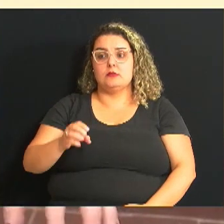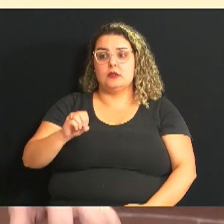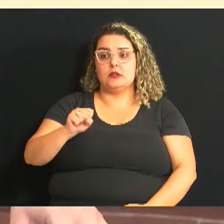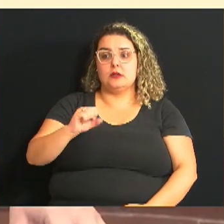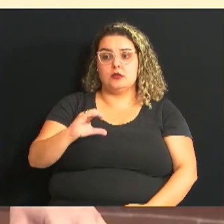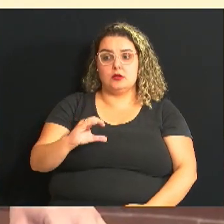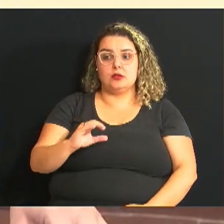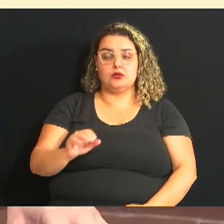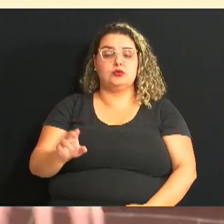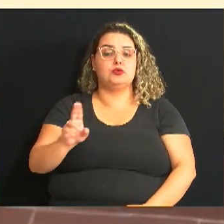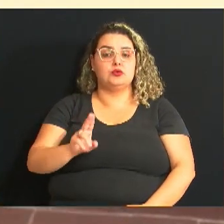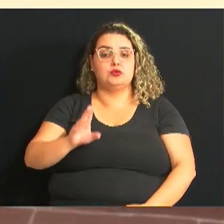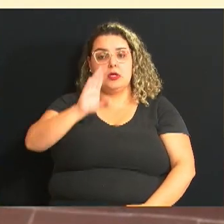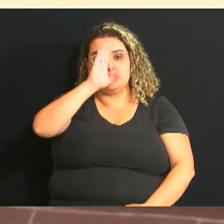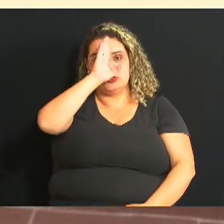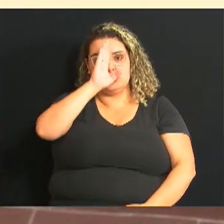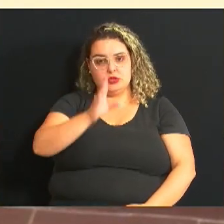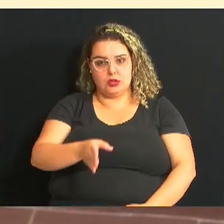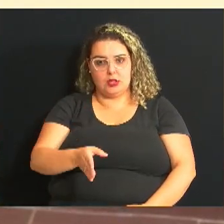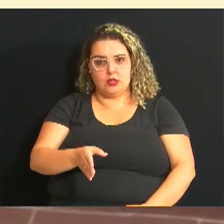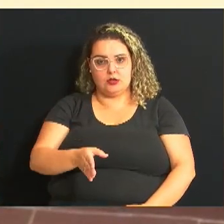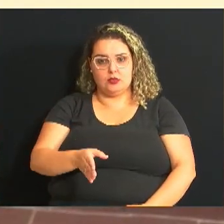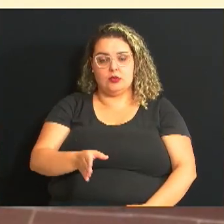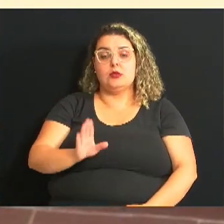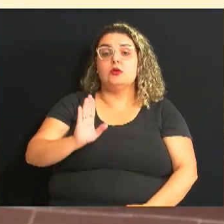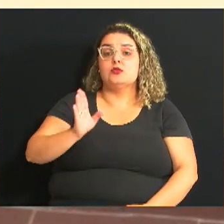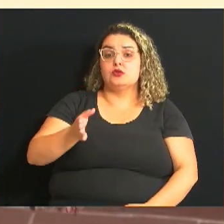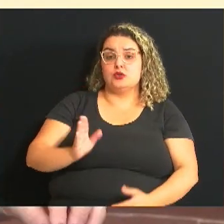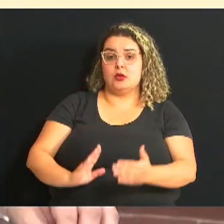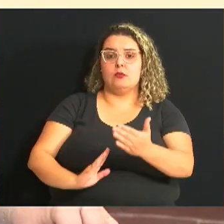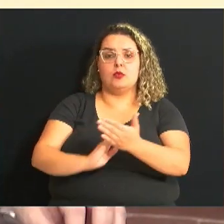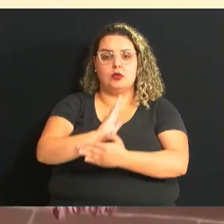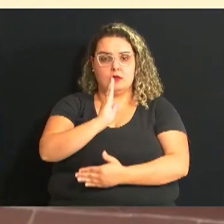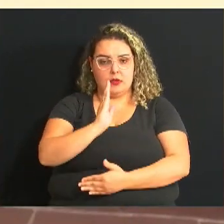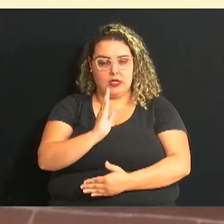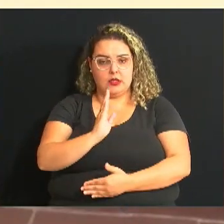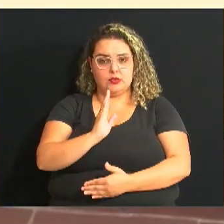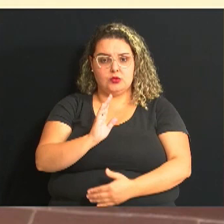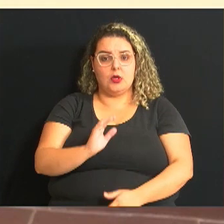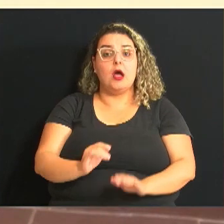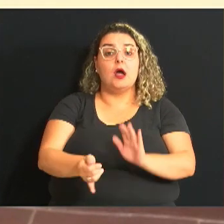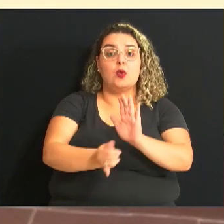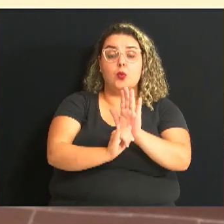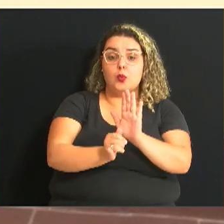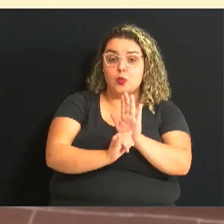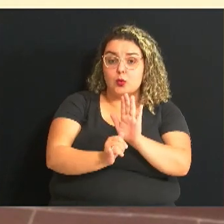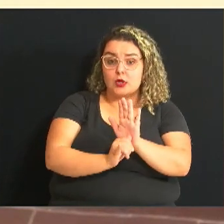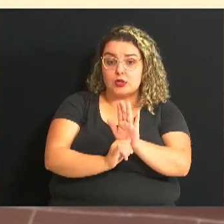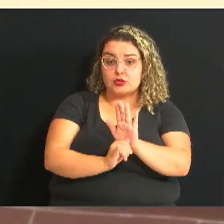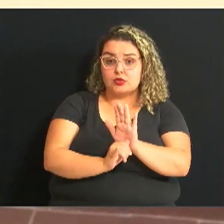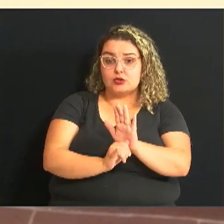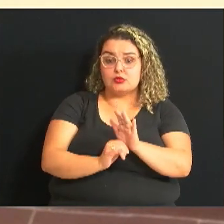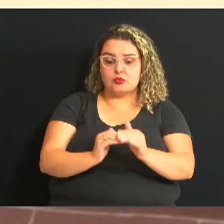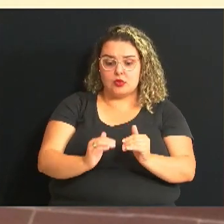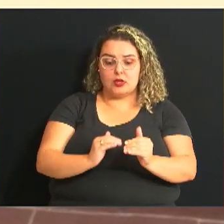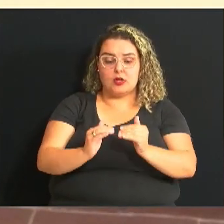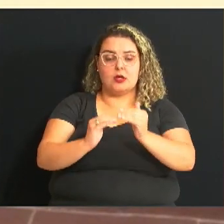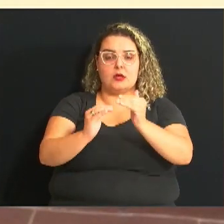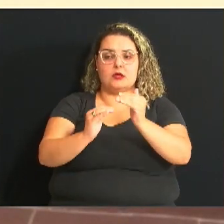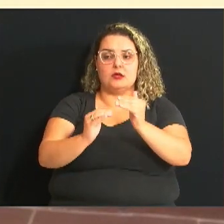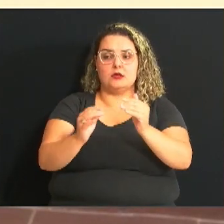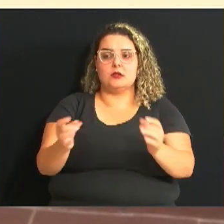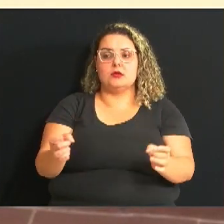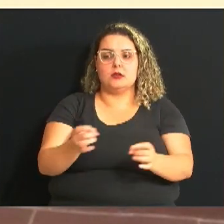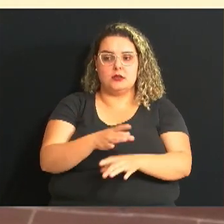aplicação diretamente. Então, já foi aprovado, aí o edital foi elaborado, está